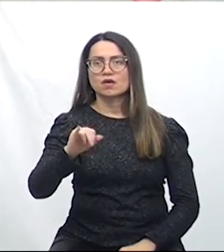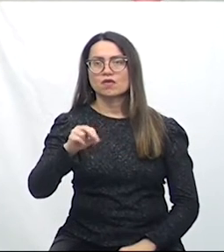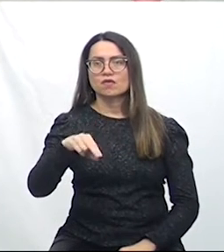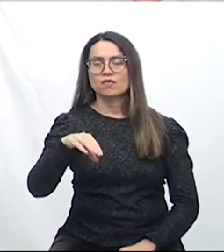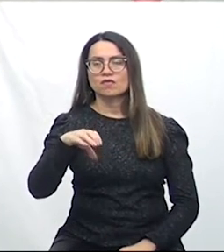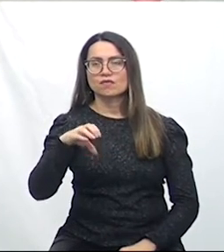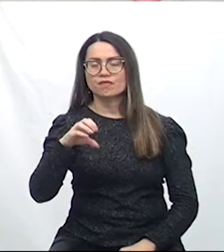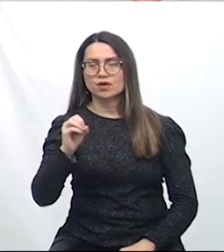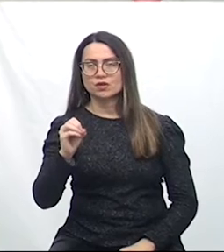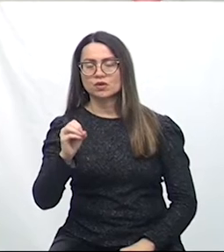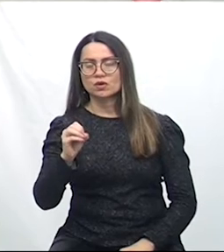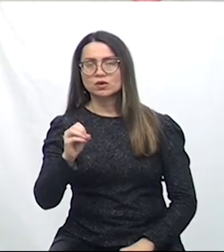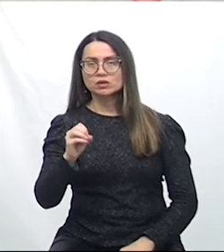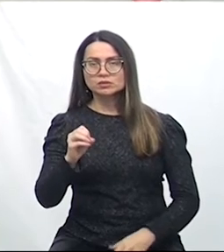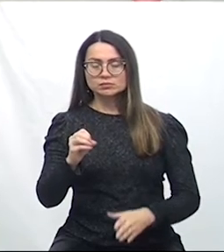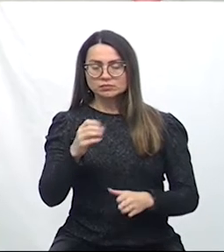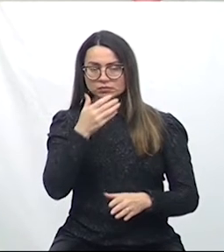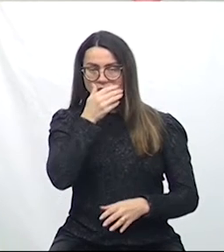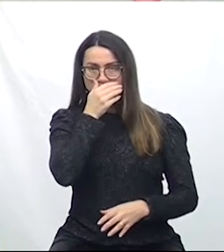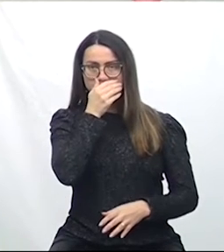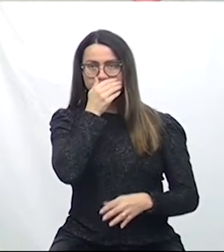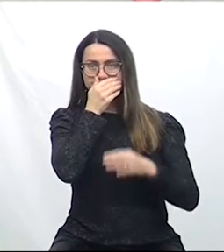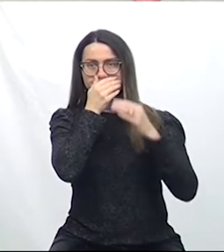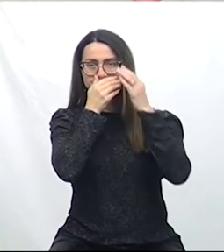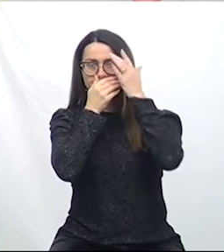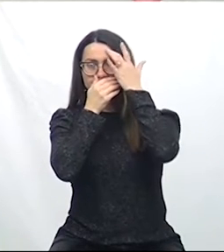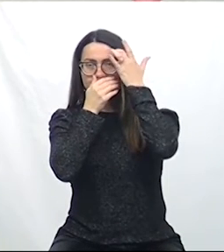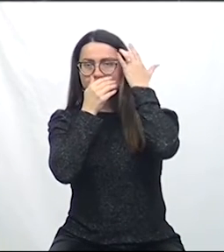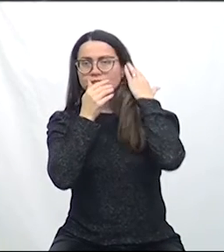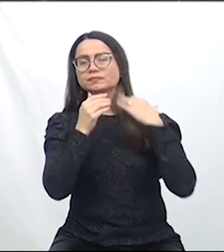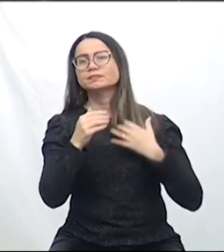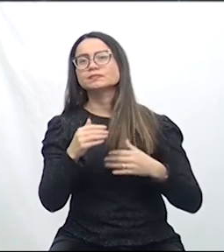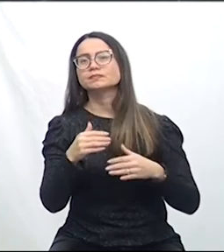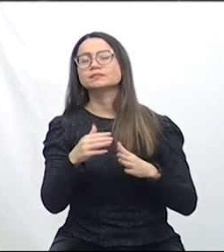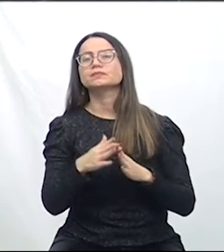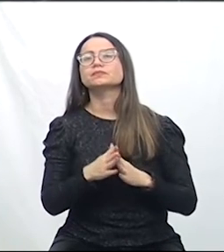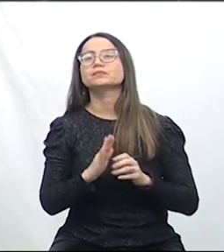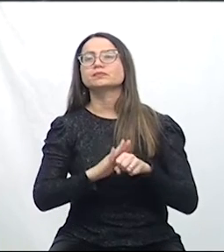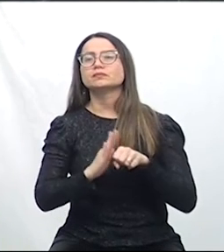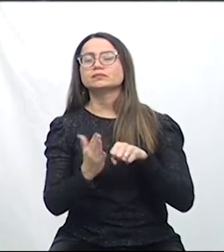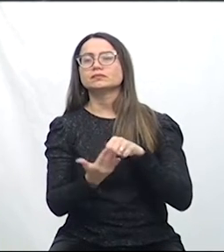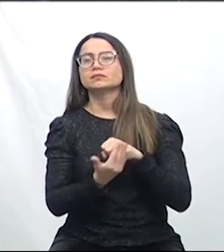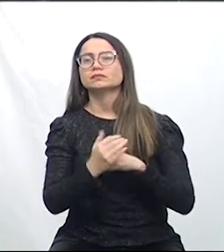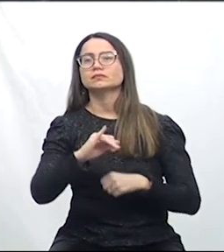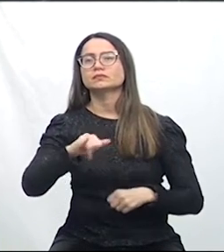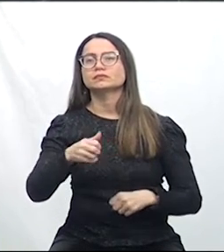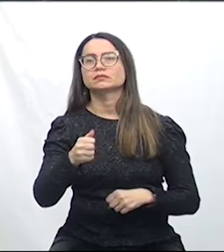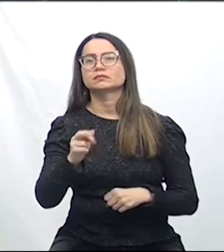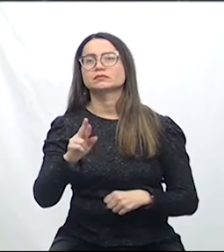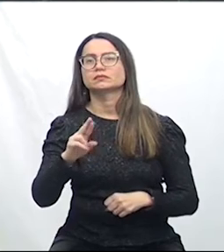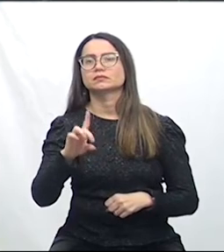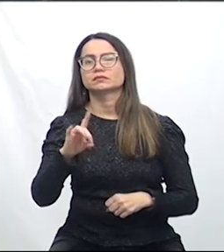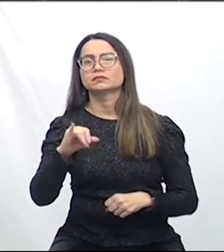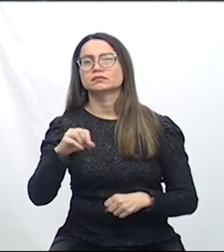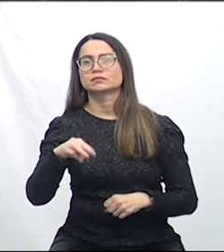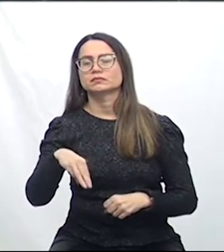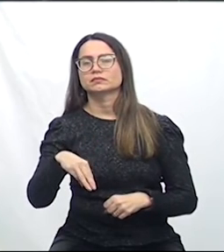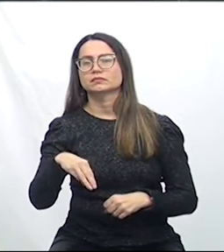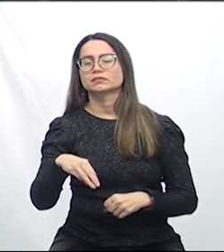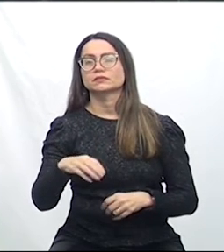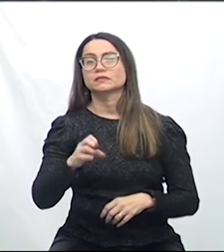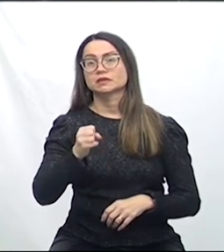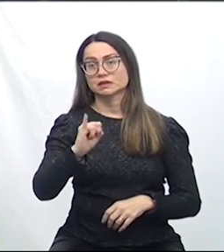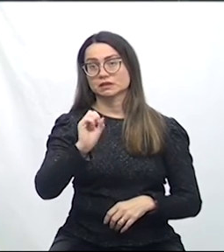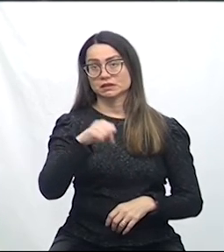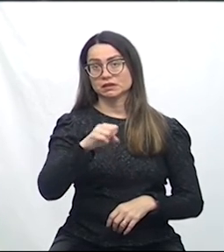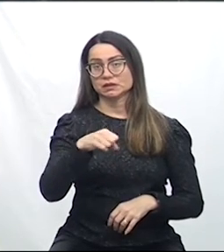as ruas Fernando Zanata e Rosita Danovich Finster, do bairro Jardim Angélica, em caso de resposta positiva, informar a